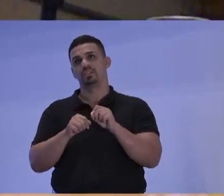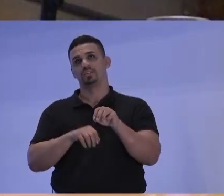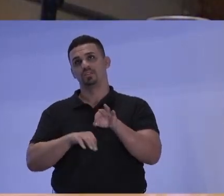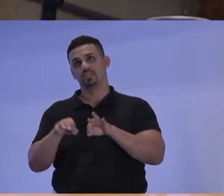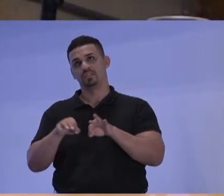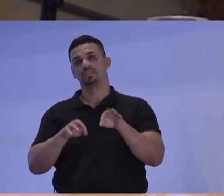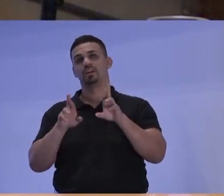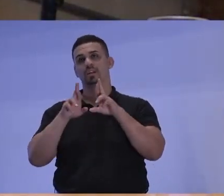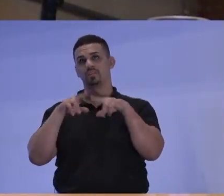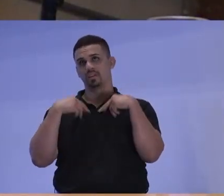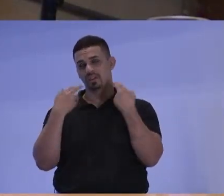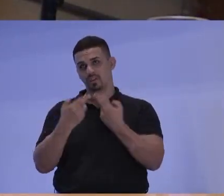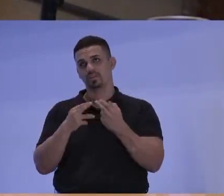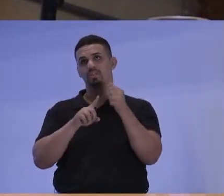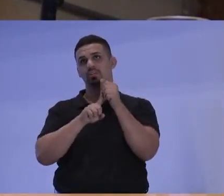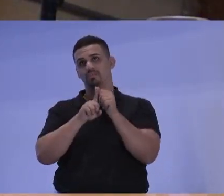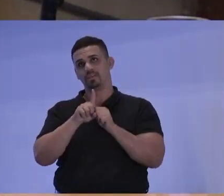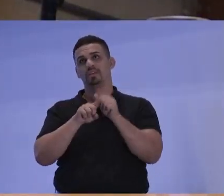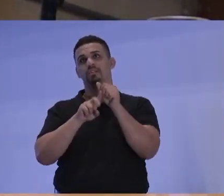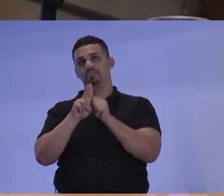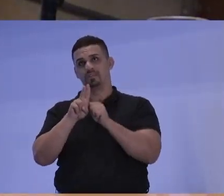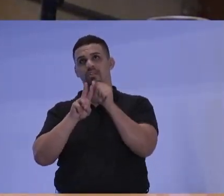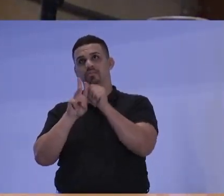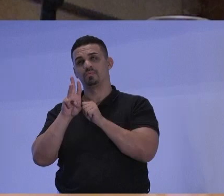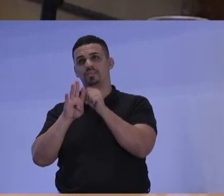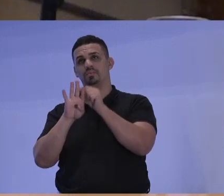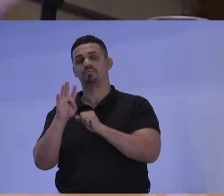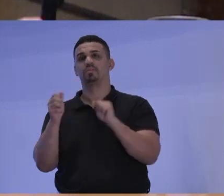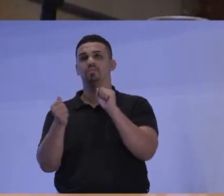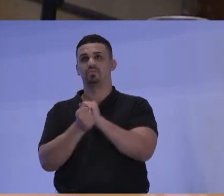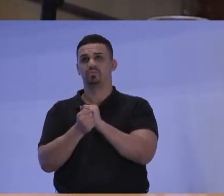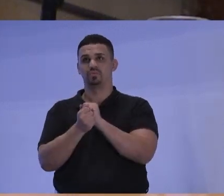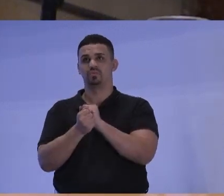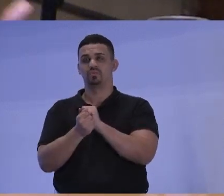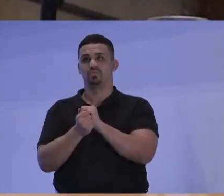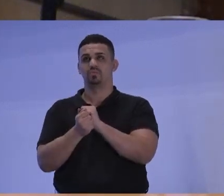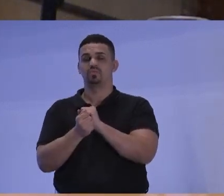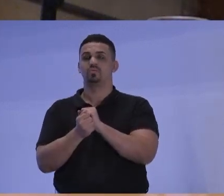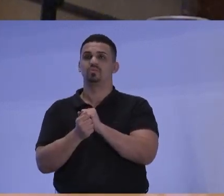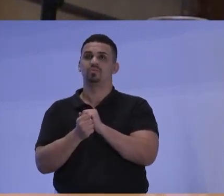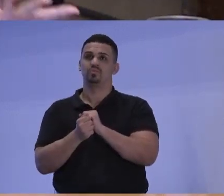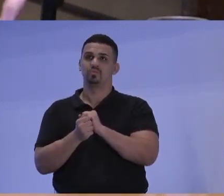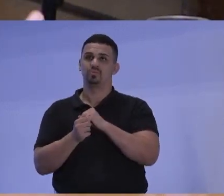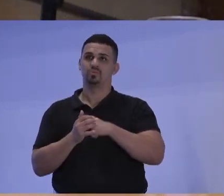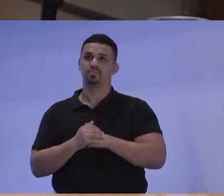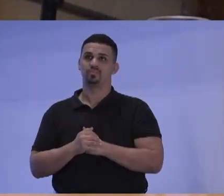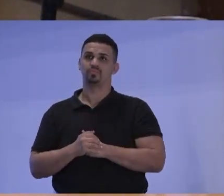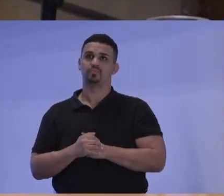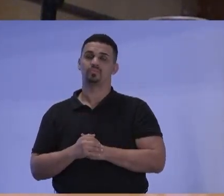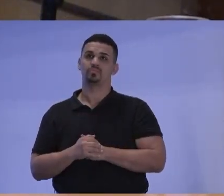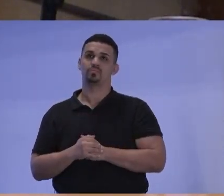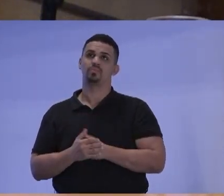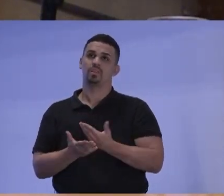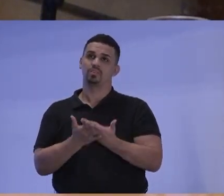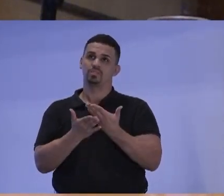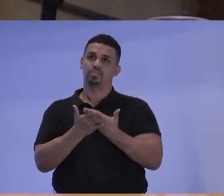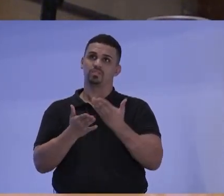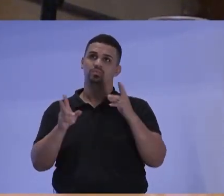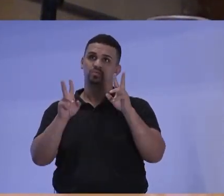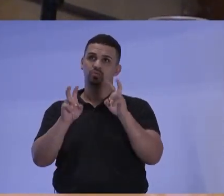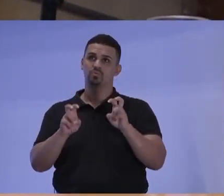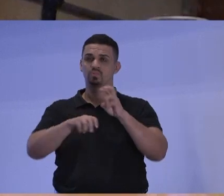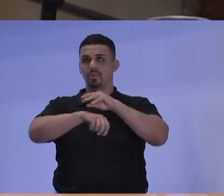reuniões mensais com o nosso, que agora virou comitê, né, de estudo da